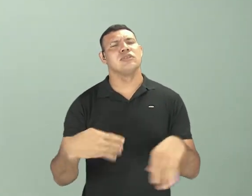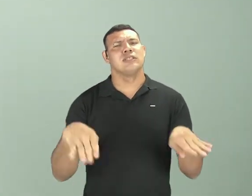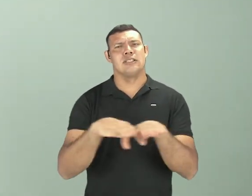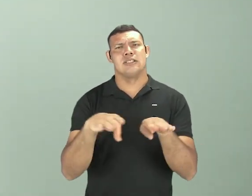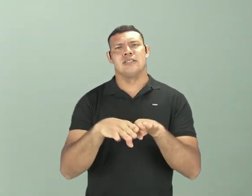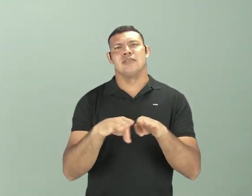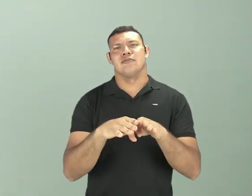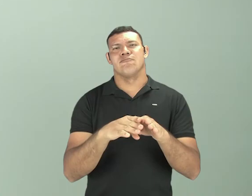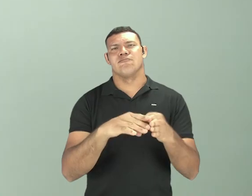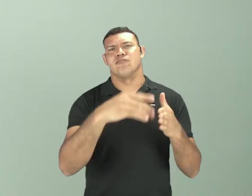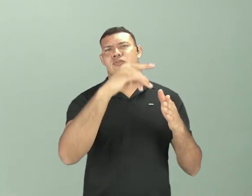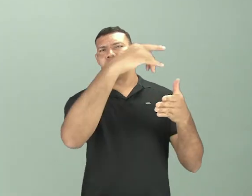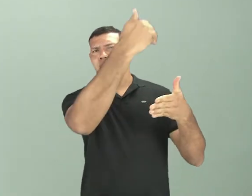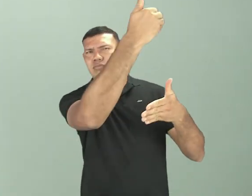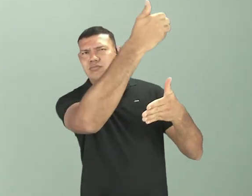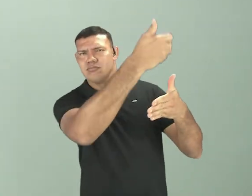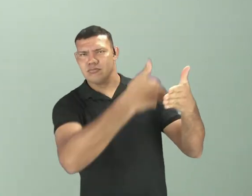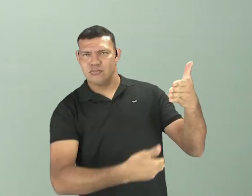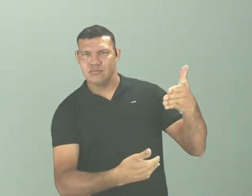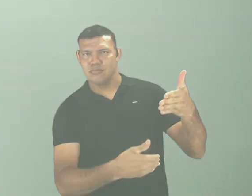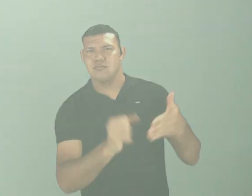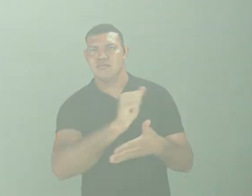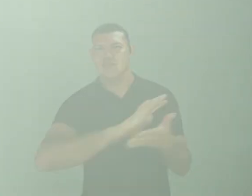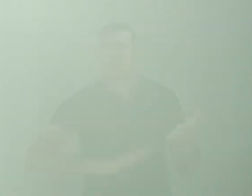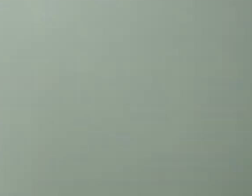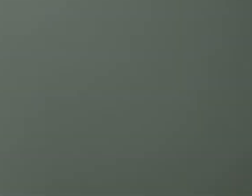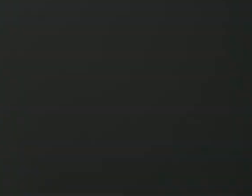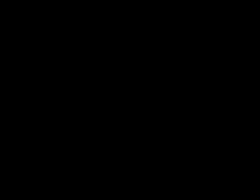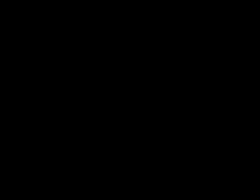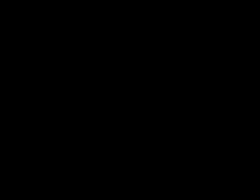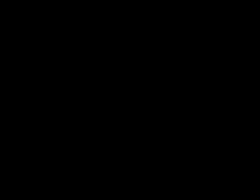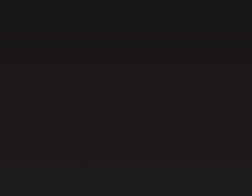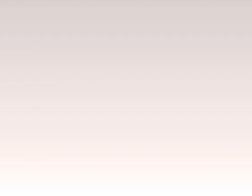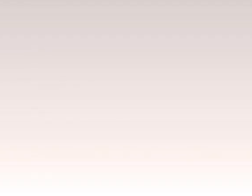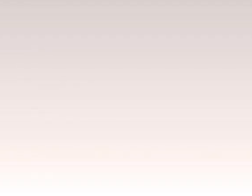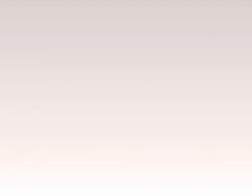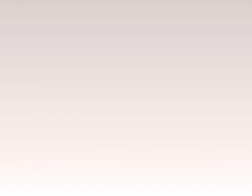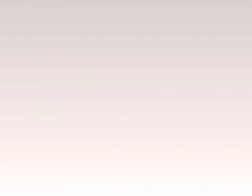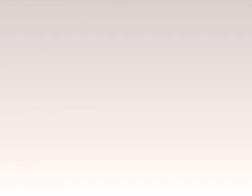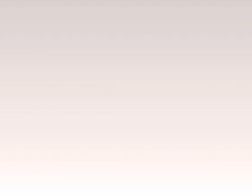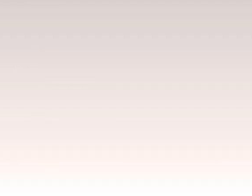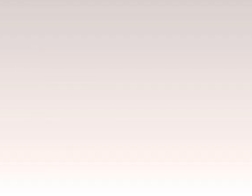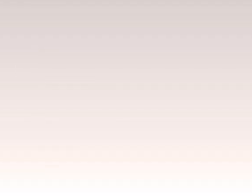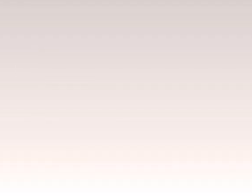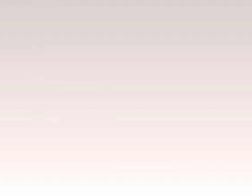e lá vocês terão uma lista de exercícios. Até!